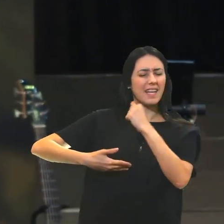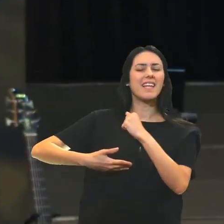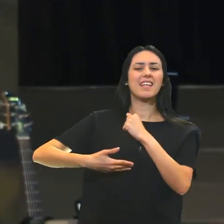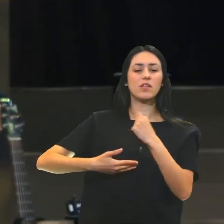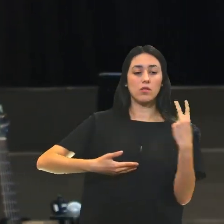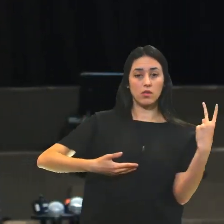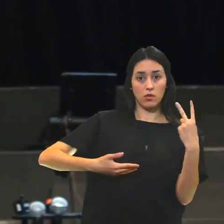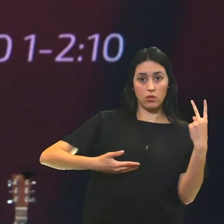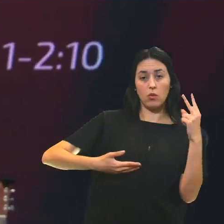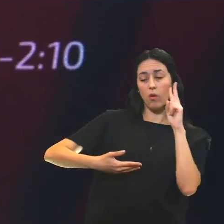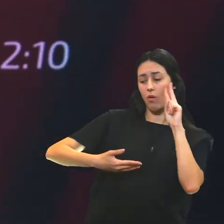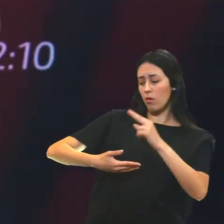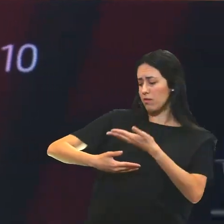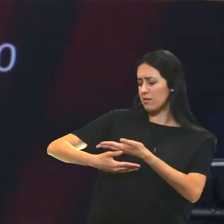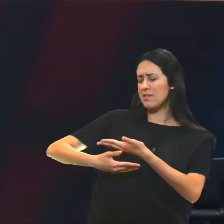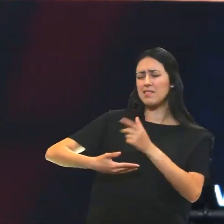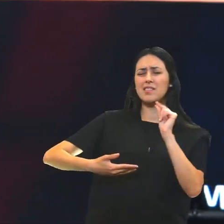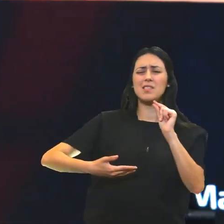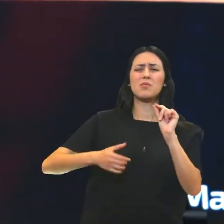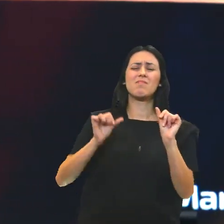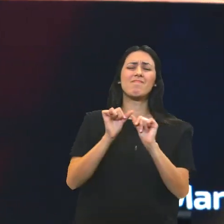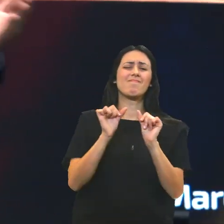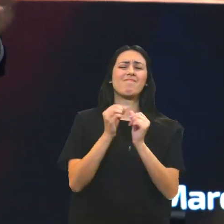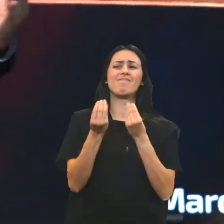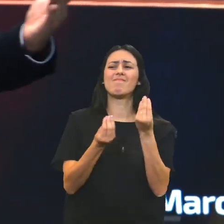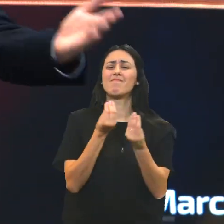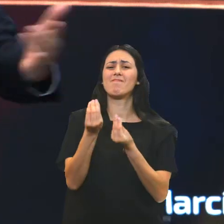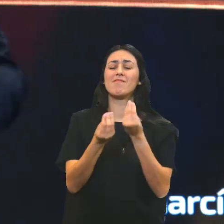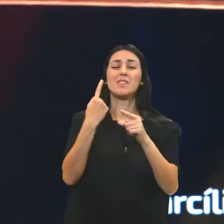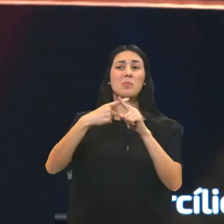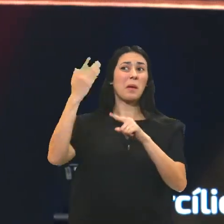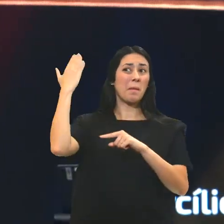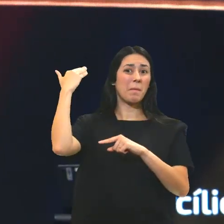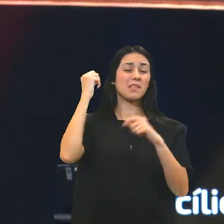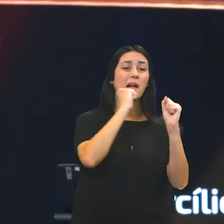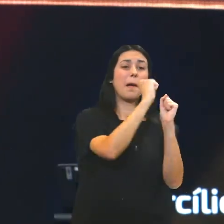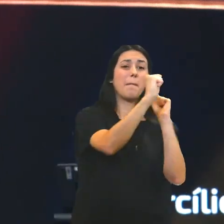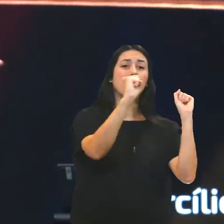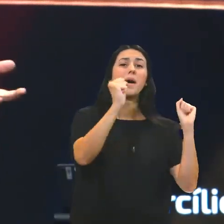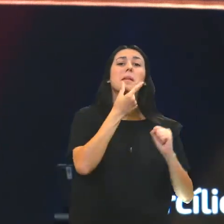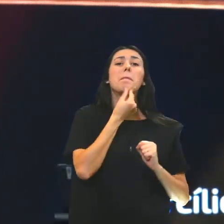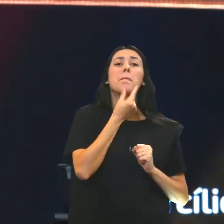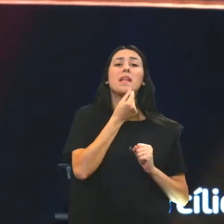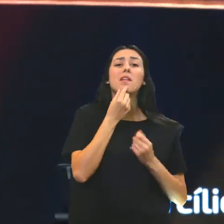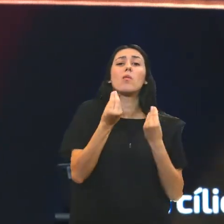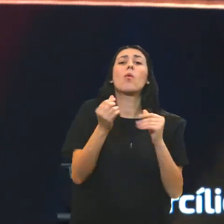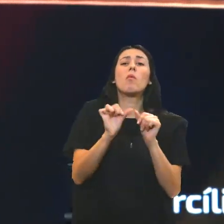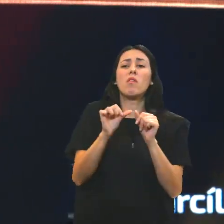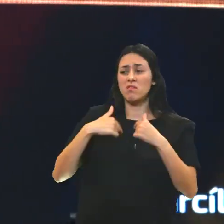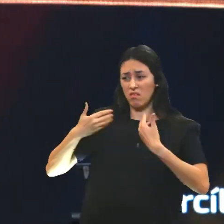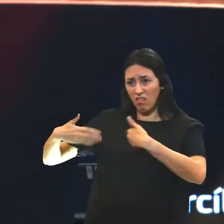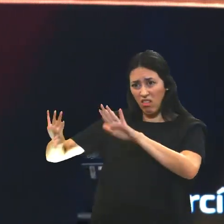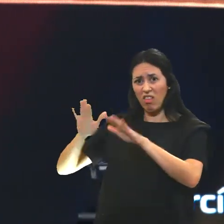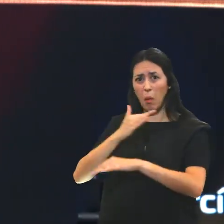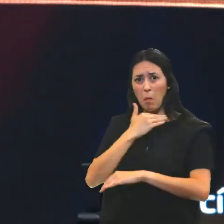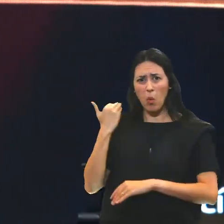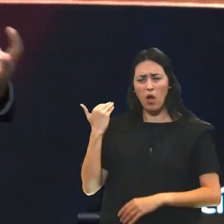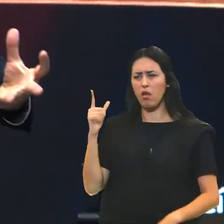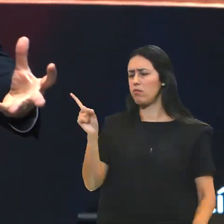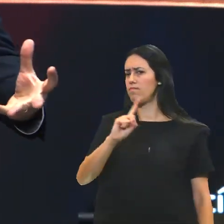aquele bebê e o que vai fazer? Num tempo em que os meninos estão sendo mortos, o que eu vou fazer? Vou deixar morrer?